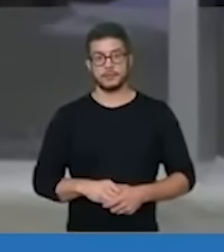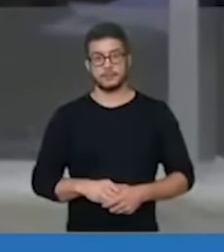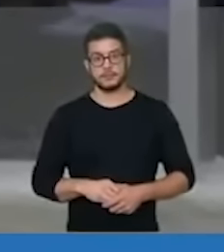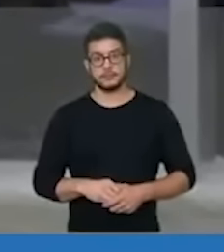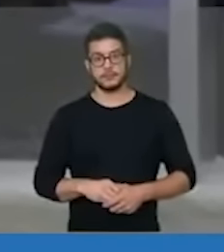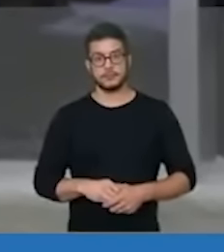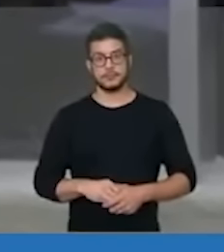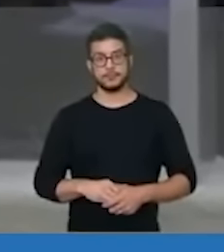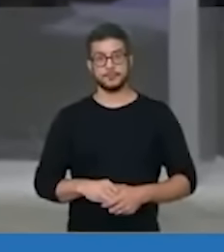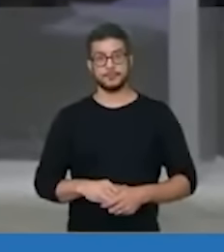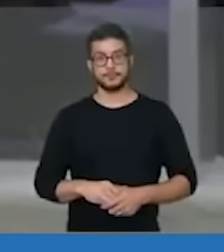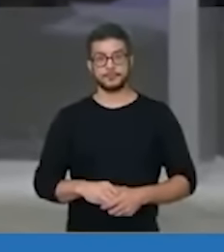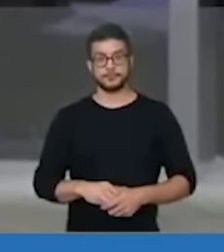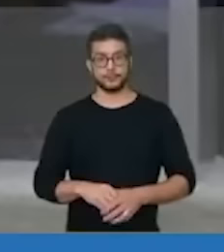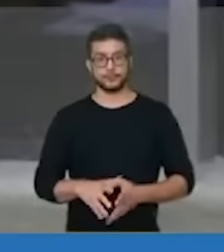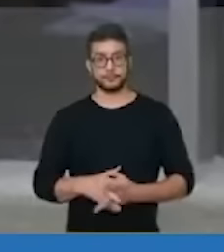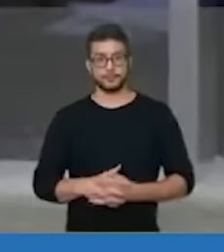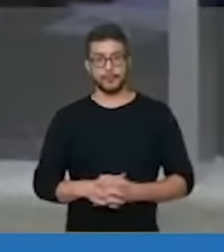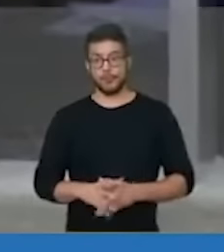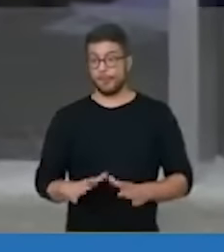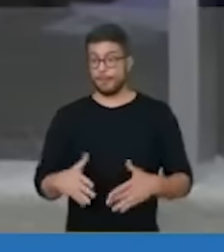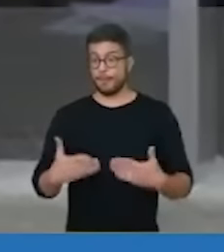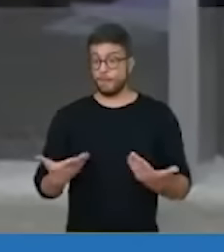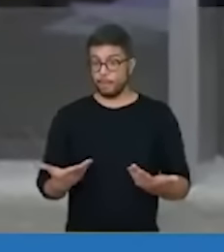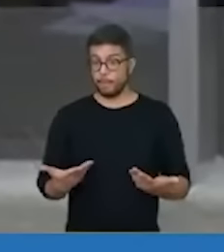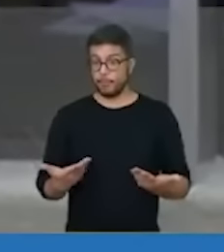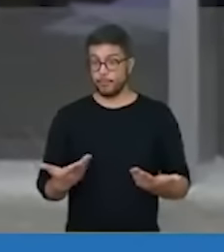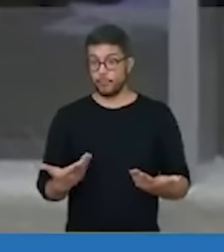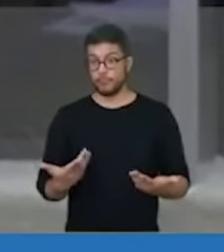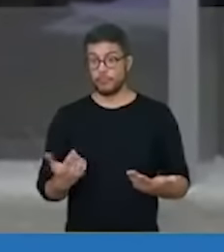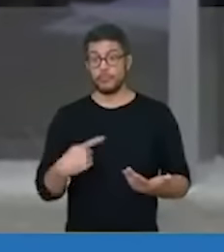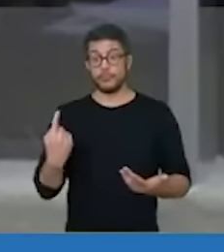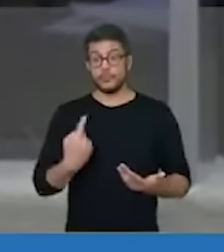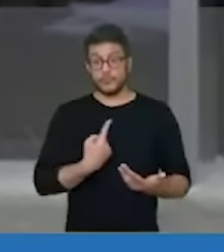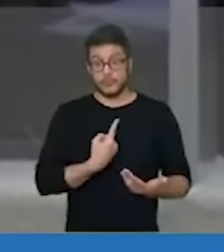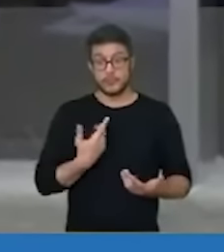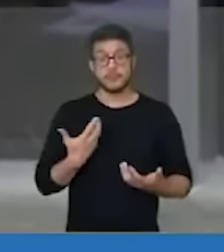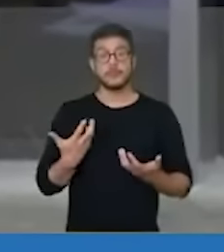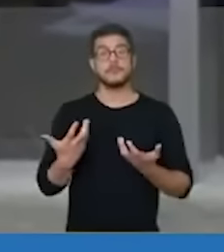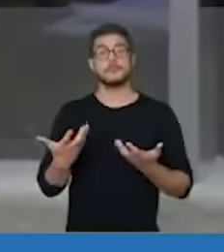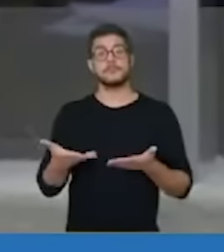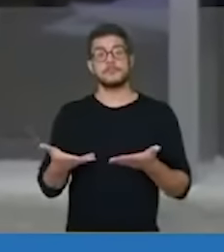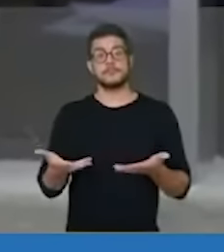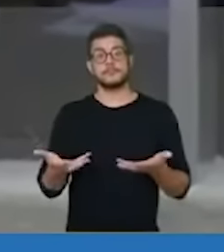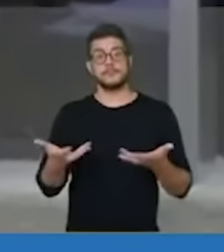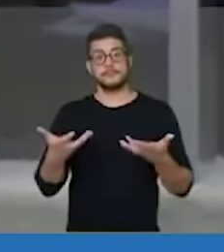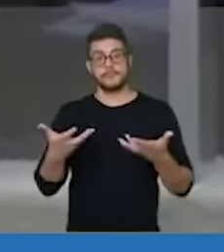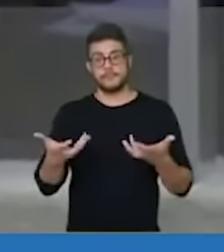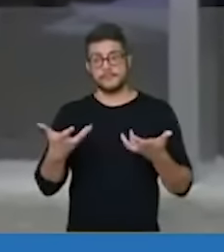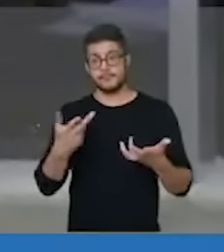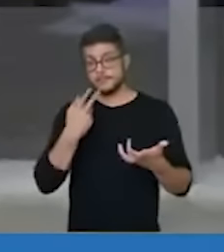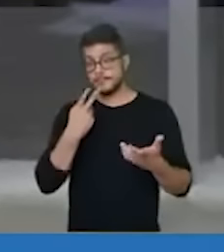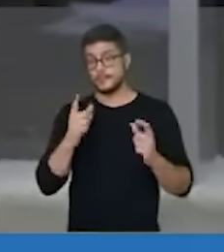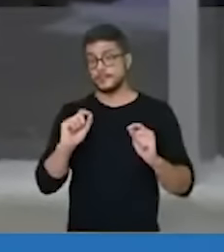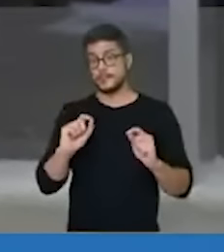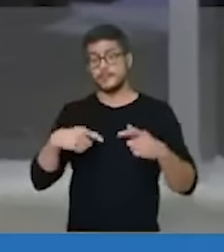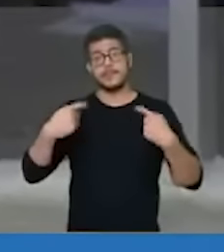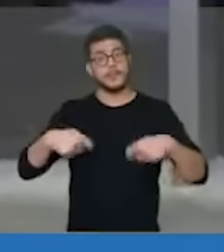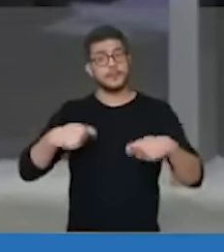Rubens e aceita em parte pelo relator. Então, o que nós queremos dizer aqui é que existe, o buraco é mais